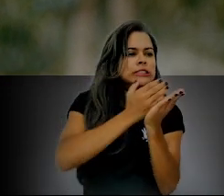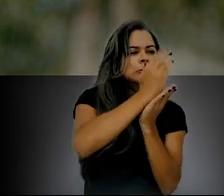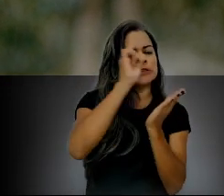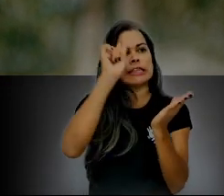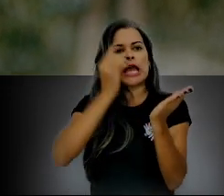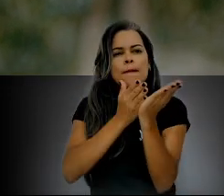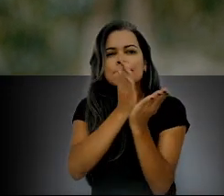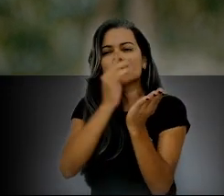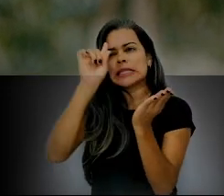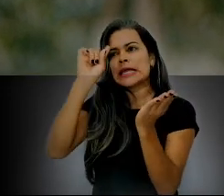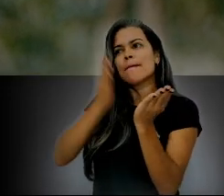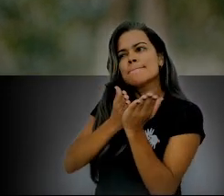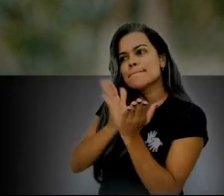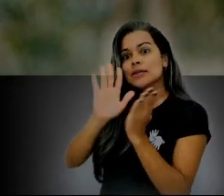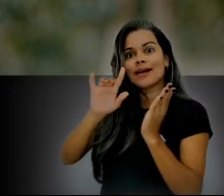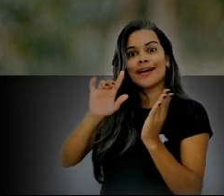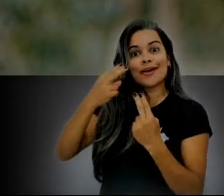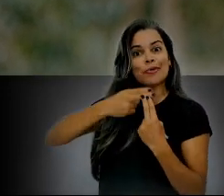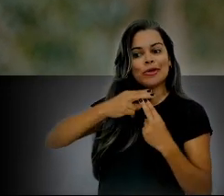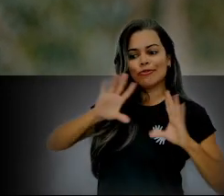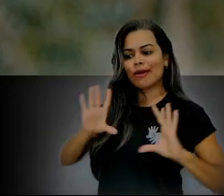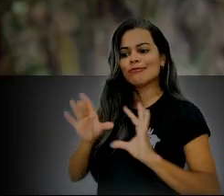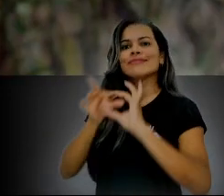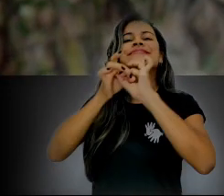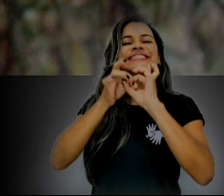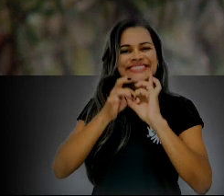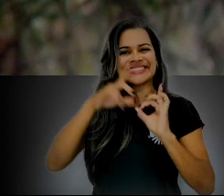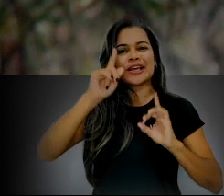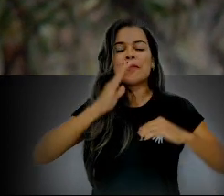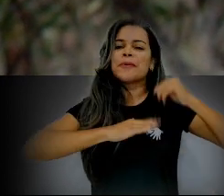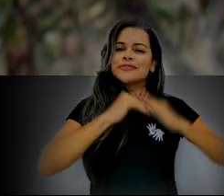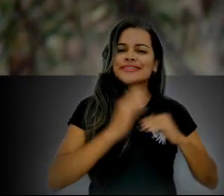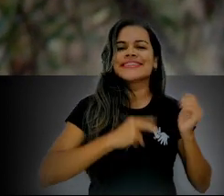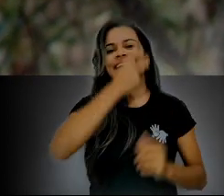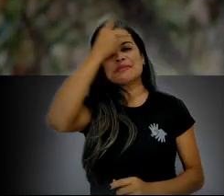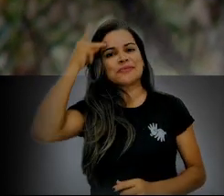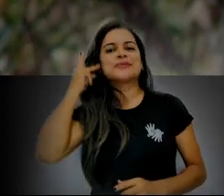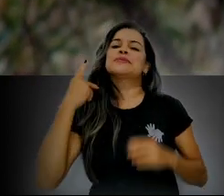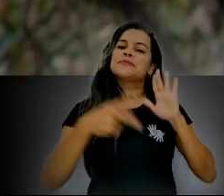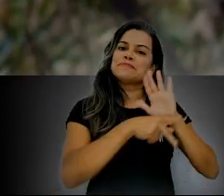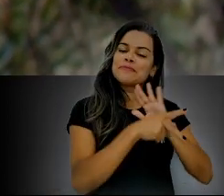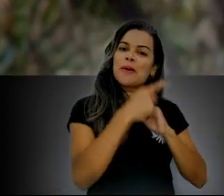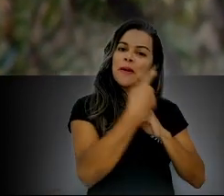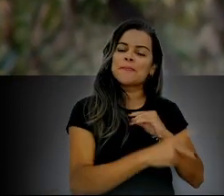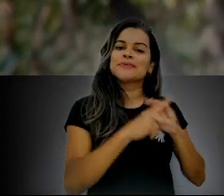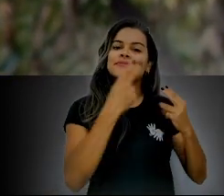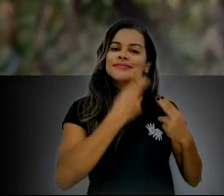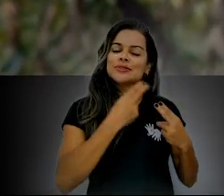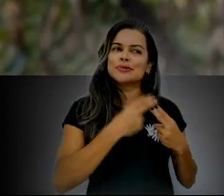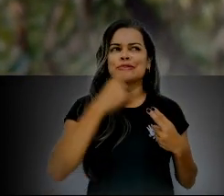também não só aquela inicialmente pensado Então acho esse o papel do Instituto fundamental né das pessoas do Instituto de pensarem